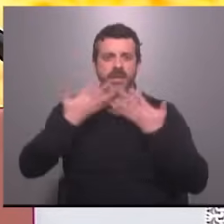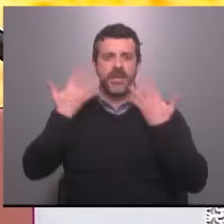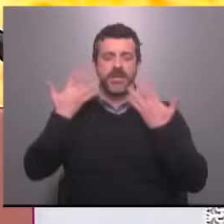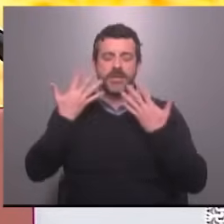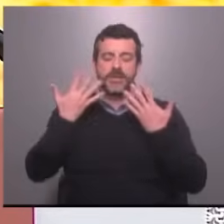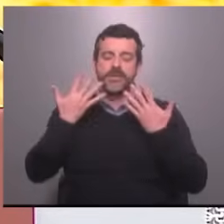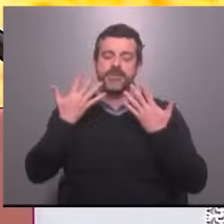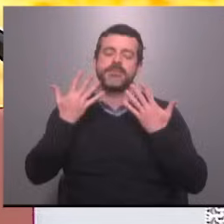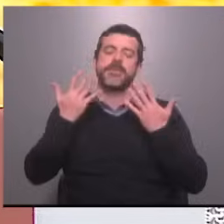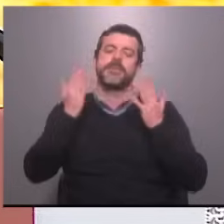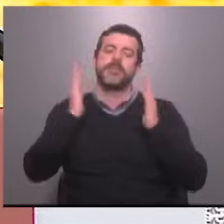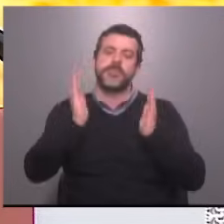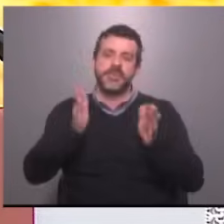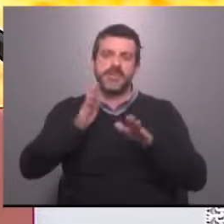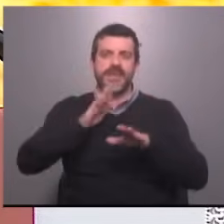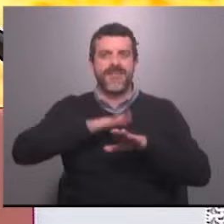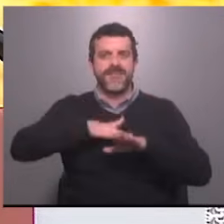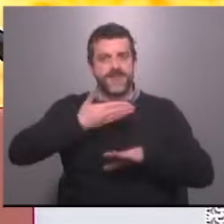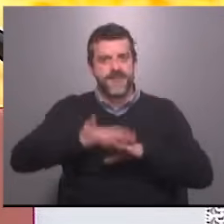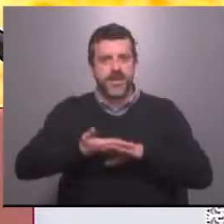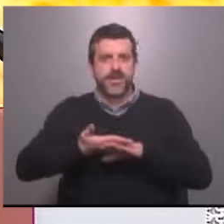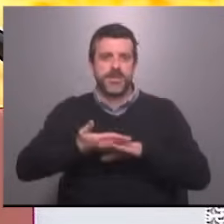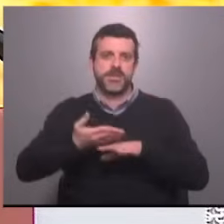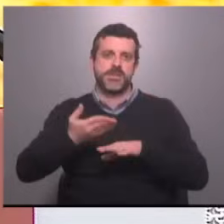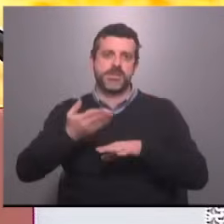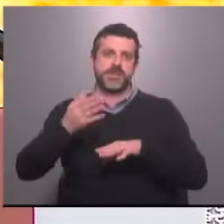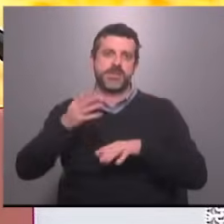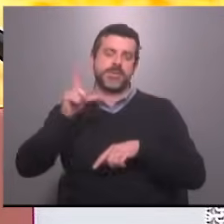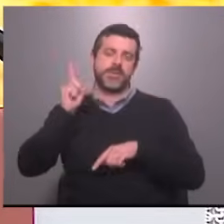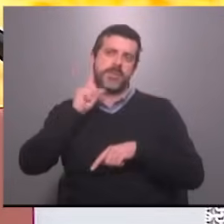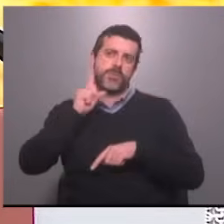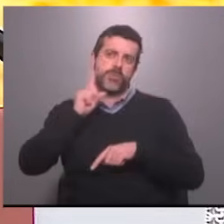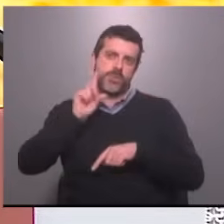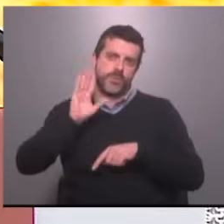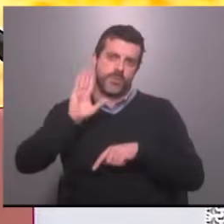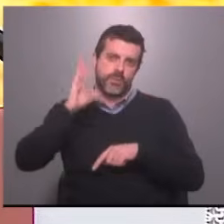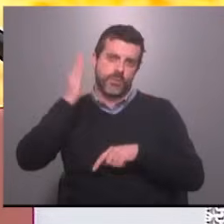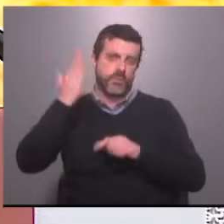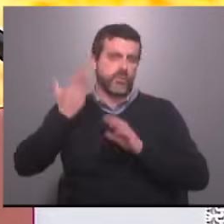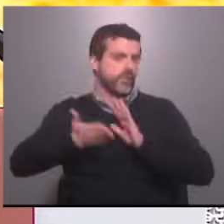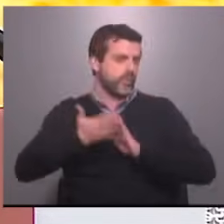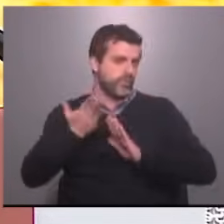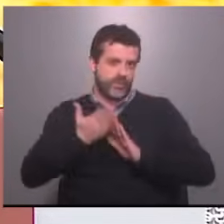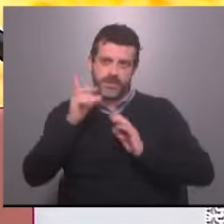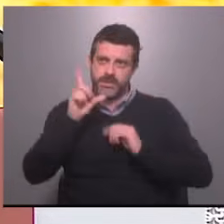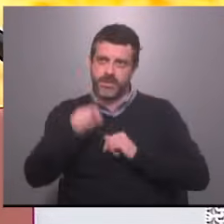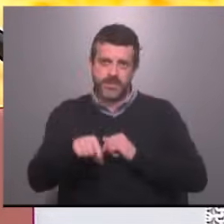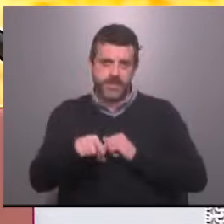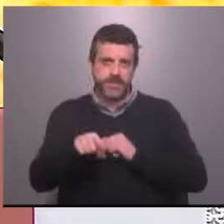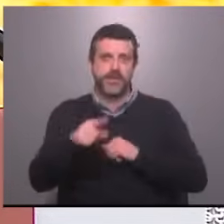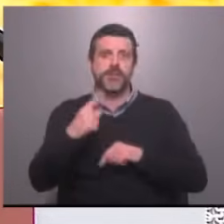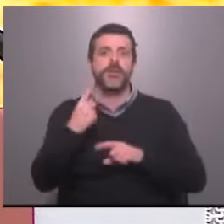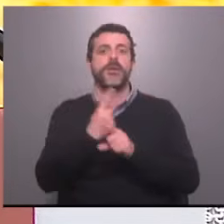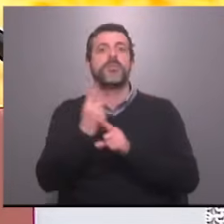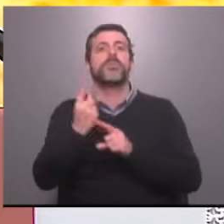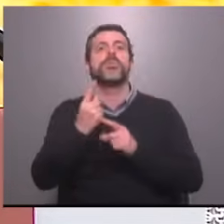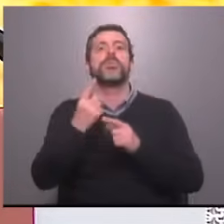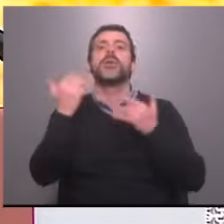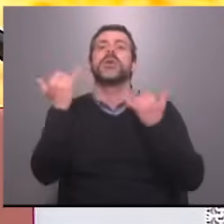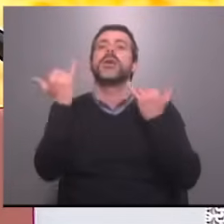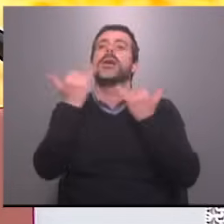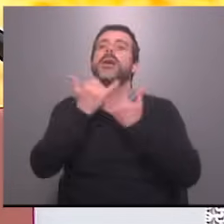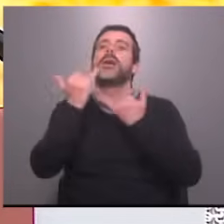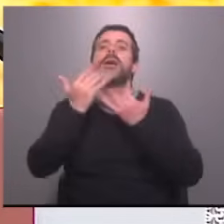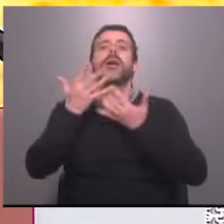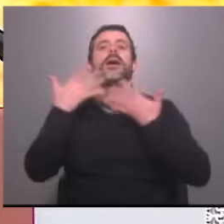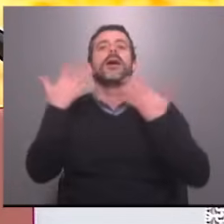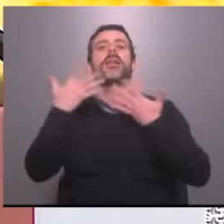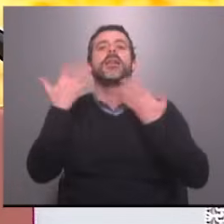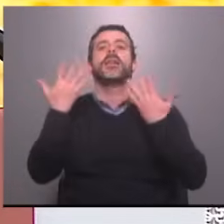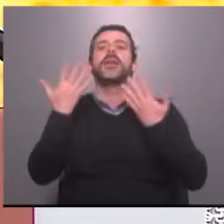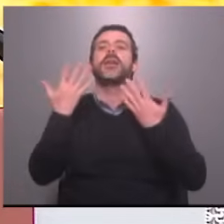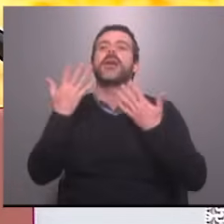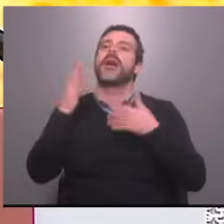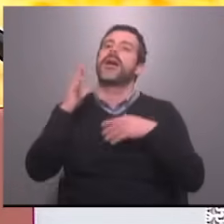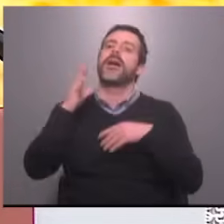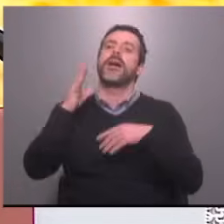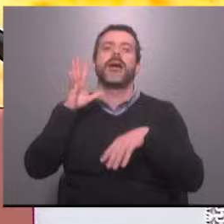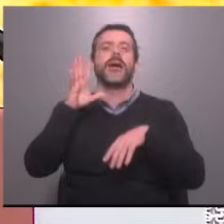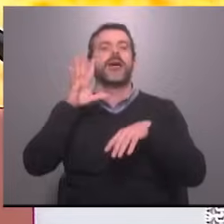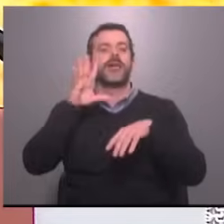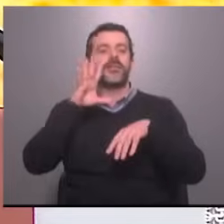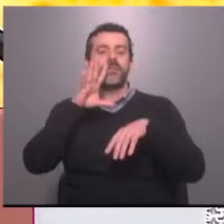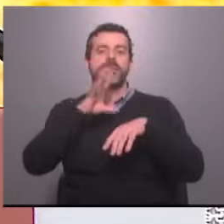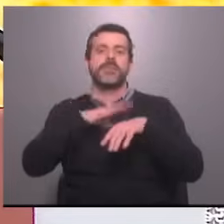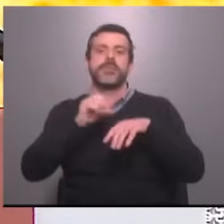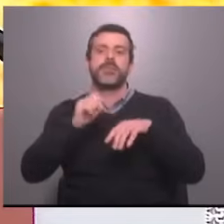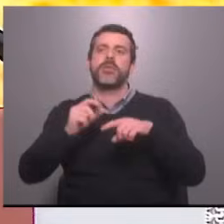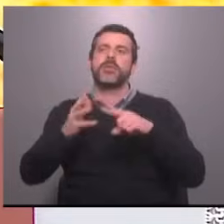esta exortação à alegria é mais exigente, mais importante e mais urgente. Porquê? Porque é uma alegria que